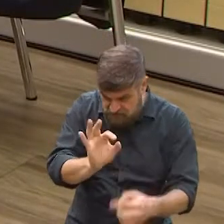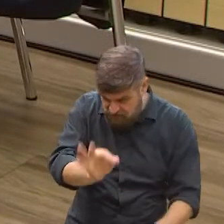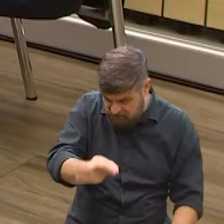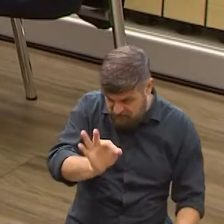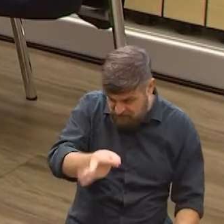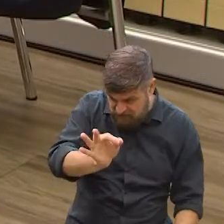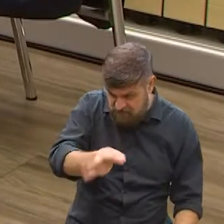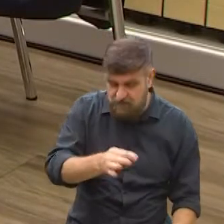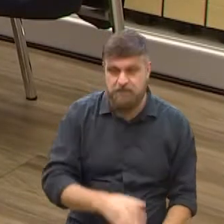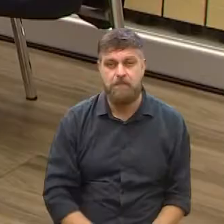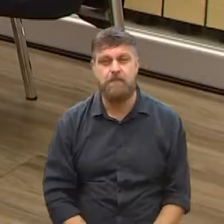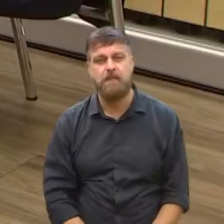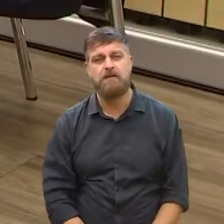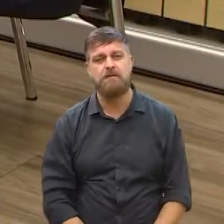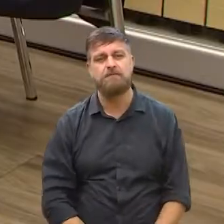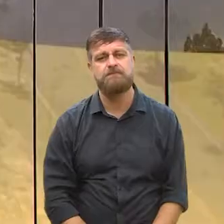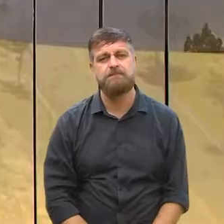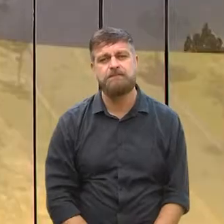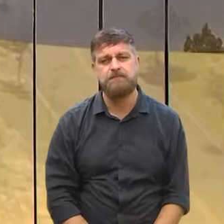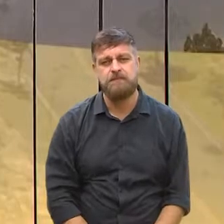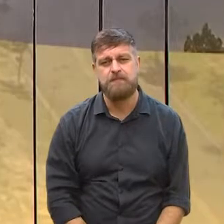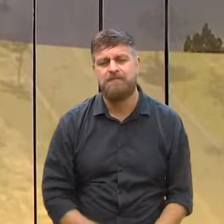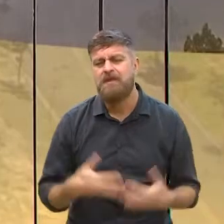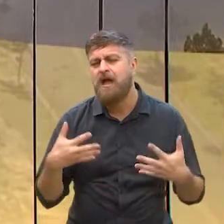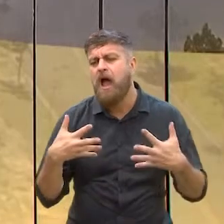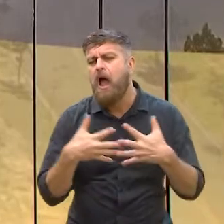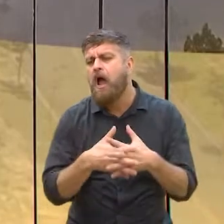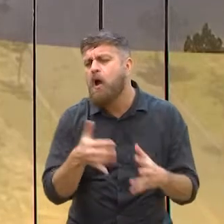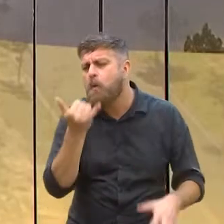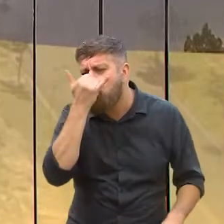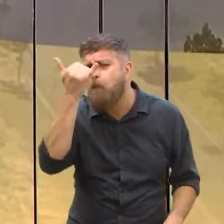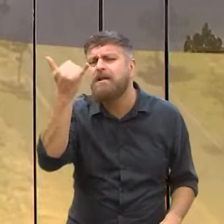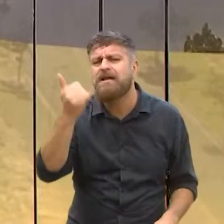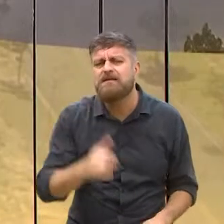essa é a meta, né? Essas complicações, elas,